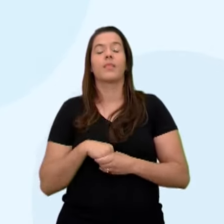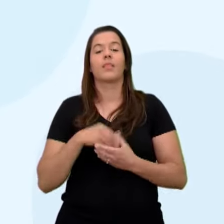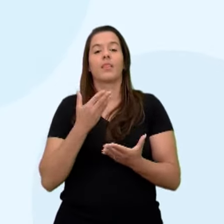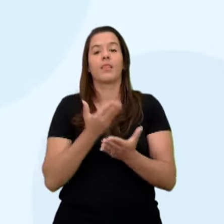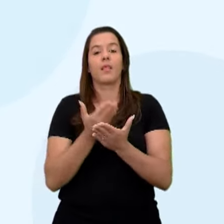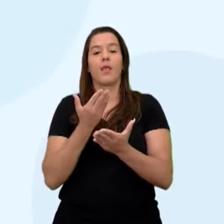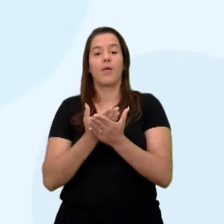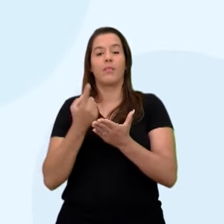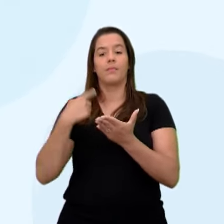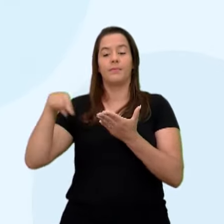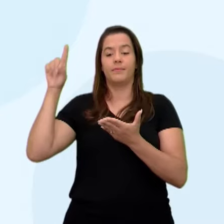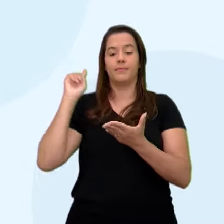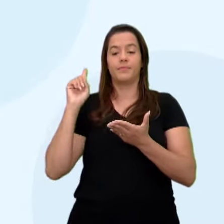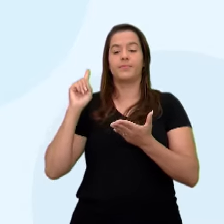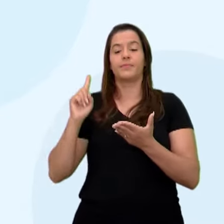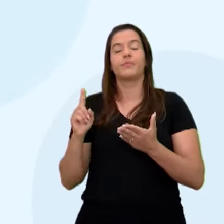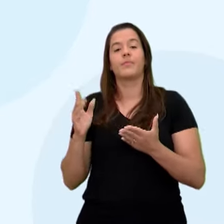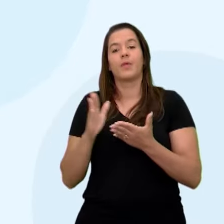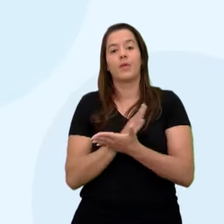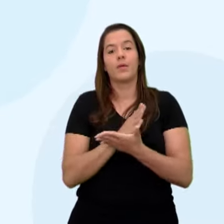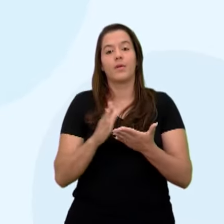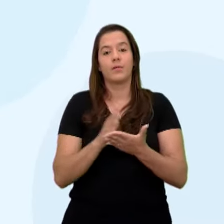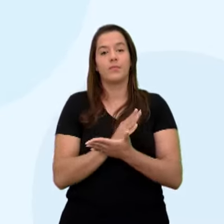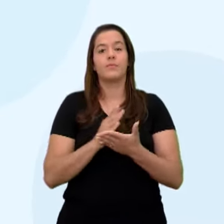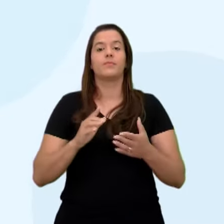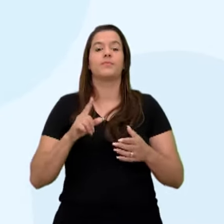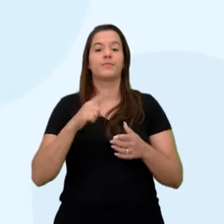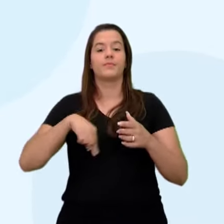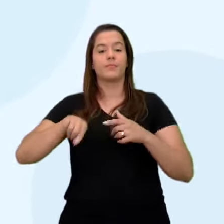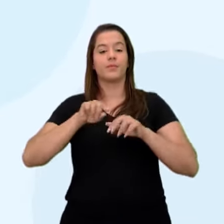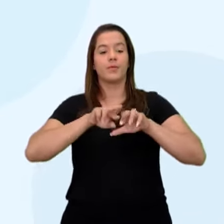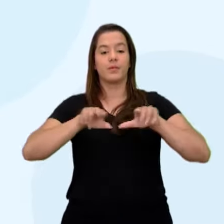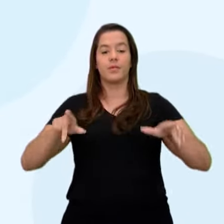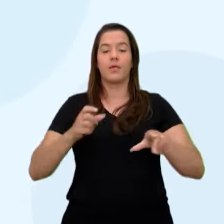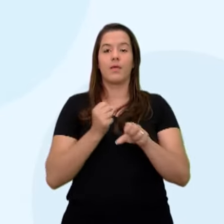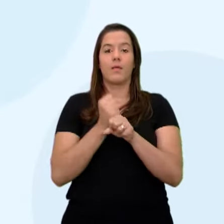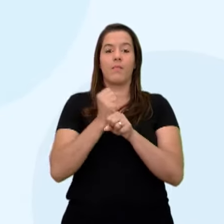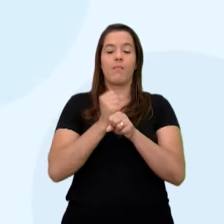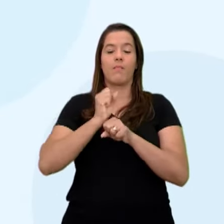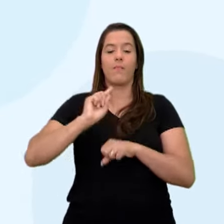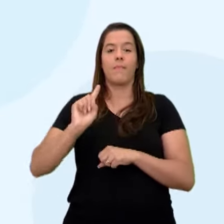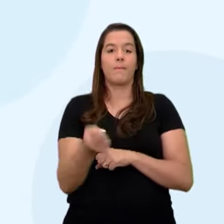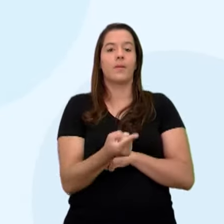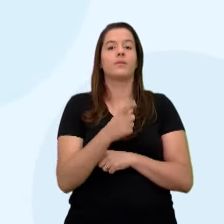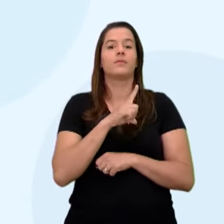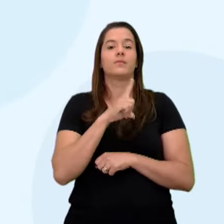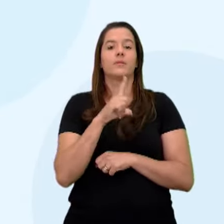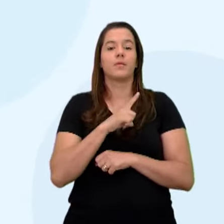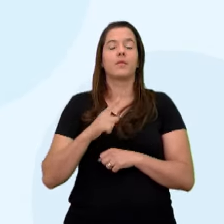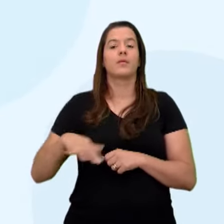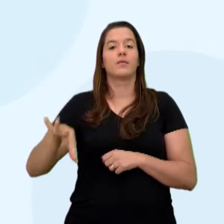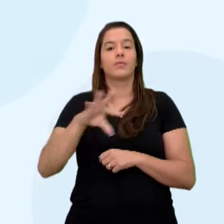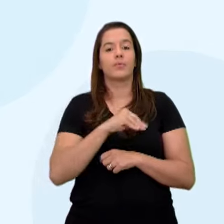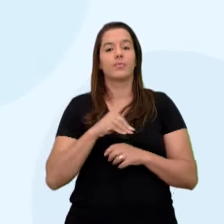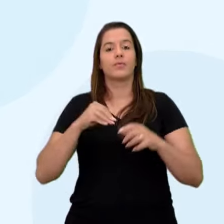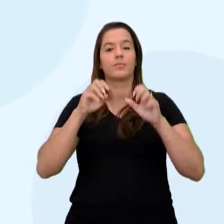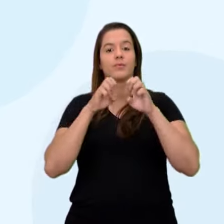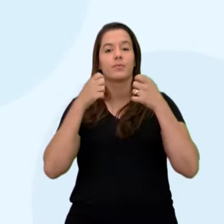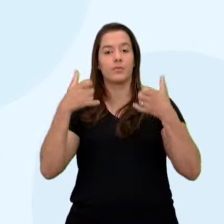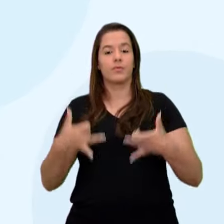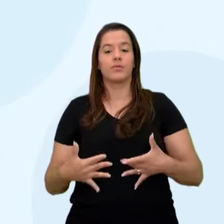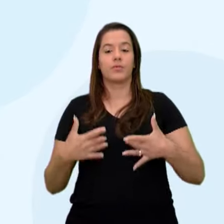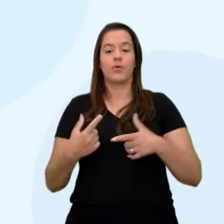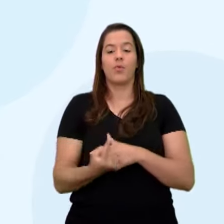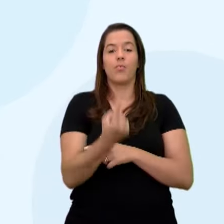aula passada, em determinada época, centenas de milhões de anos, todos os continentes formavam apenas um